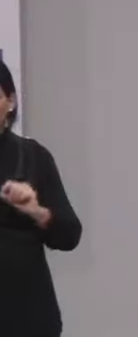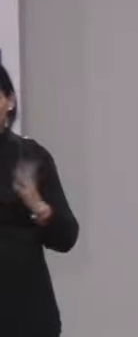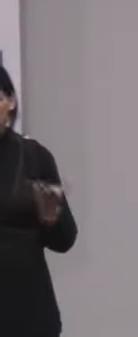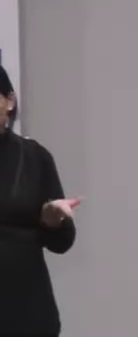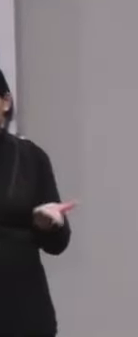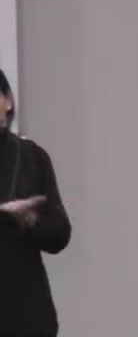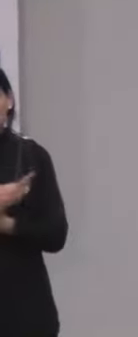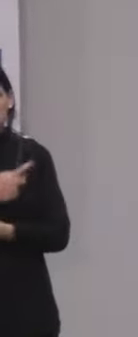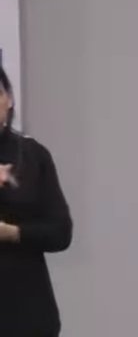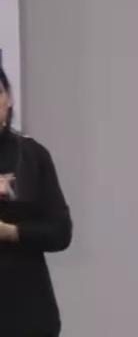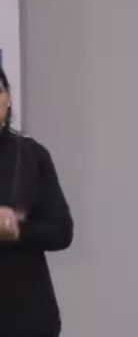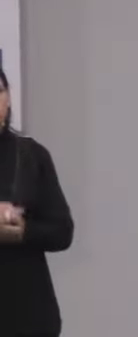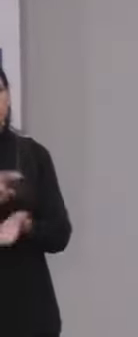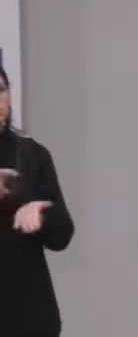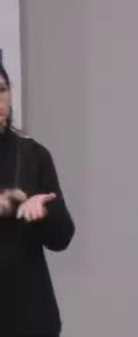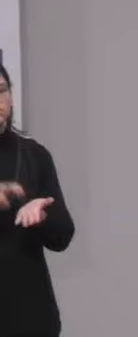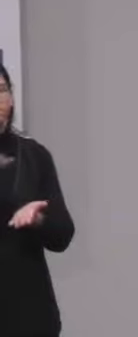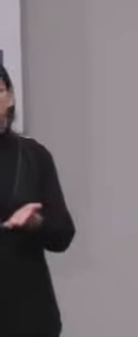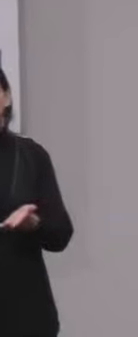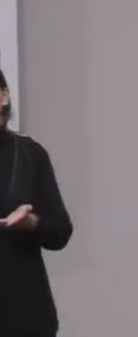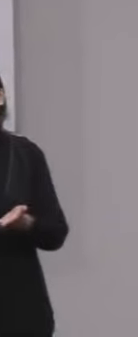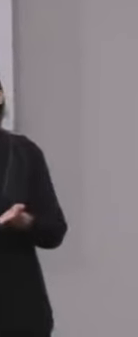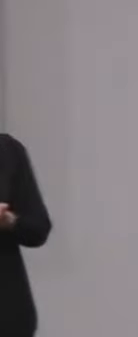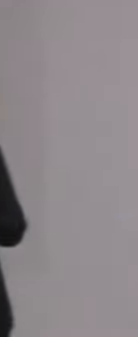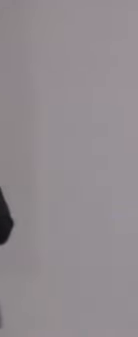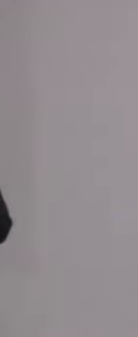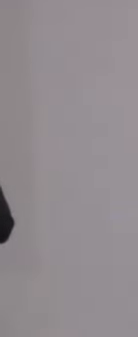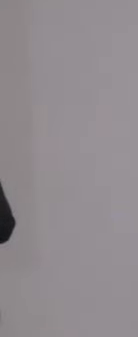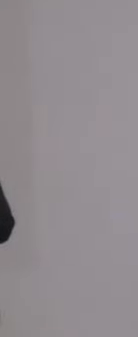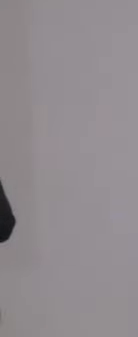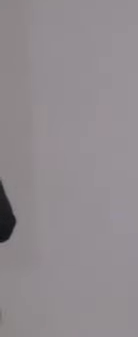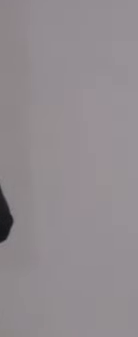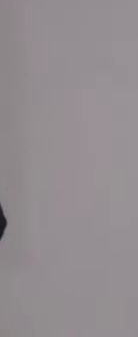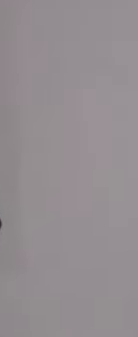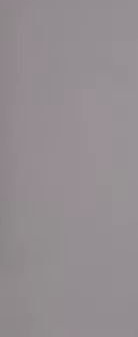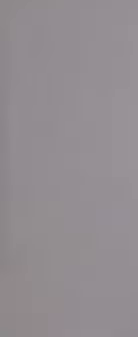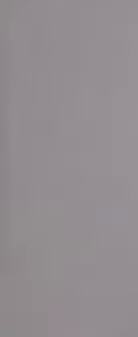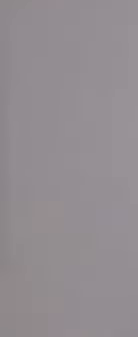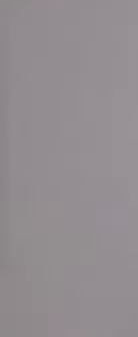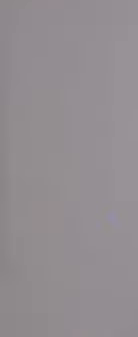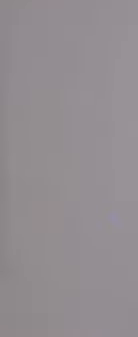manhã. Wagner, Patrícia...